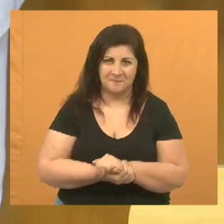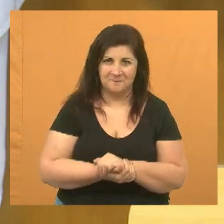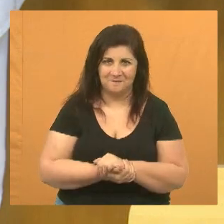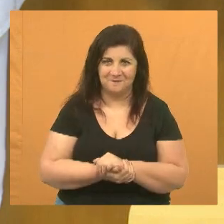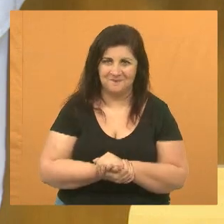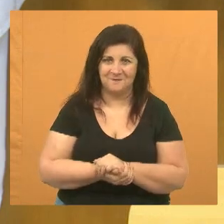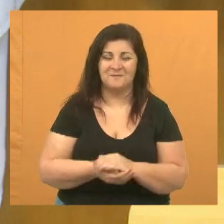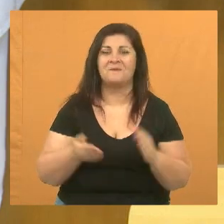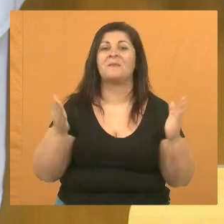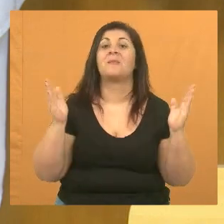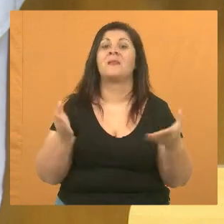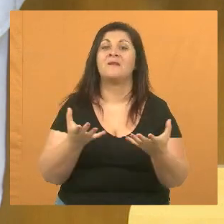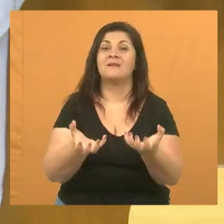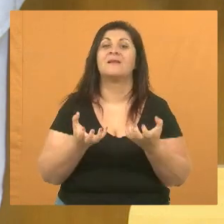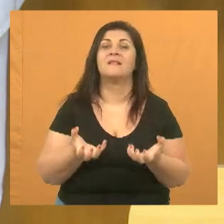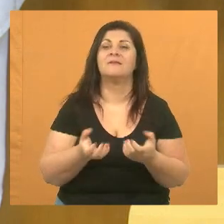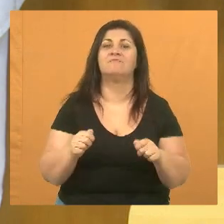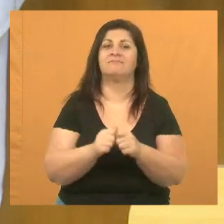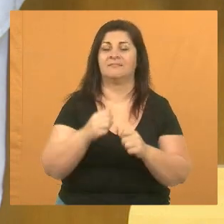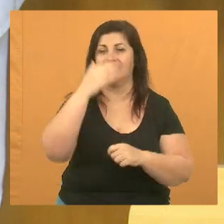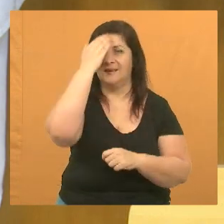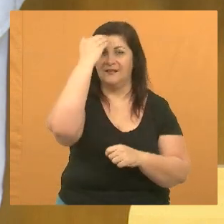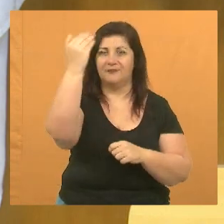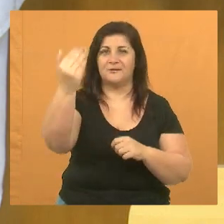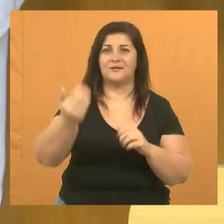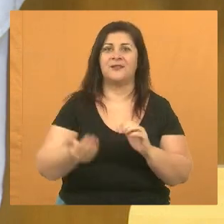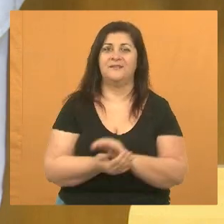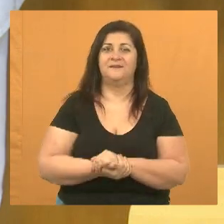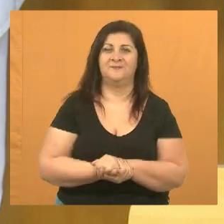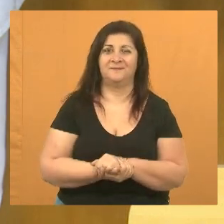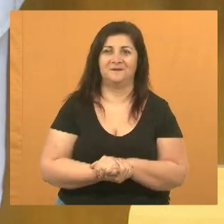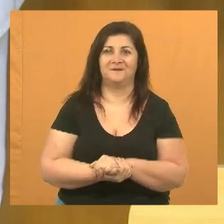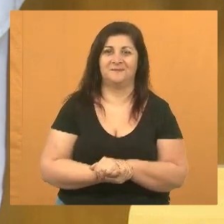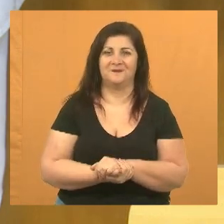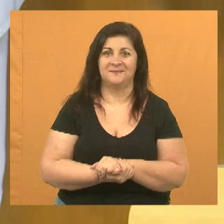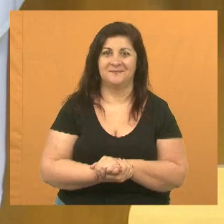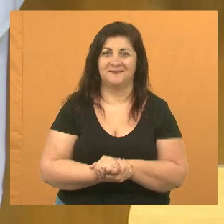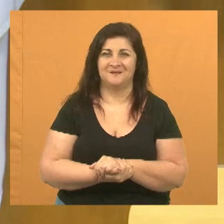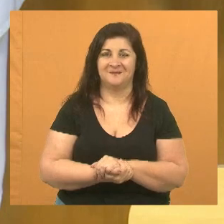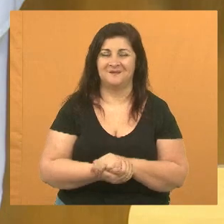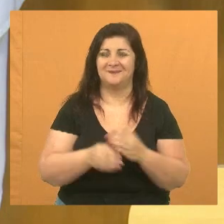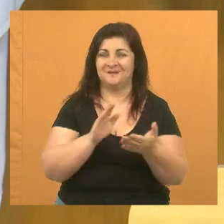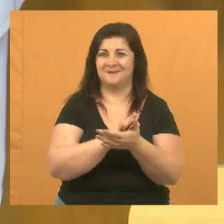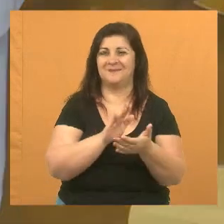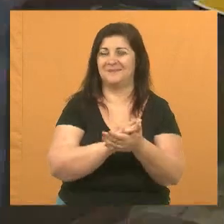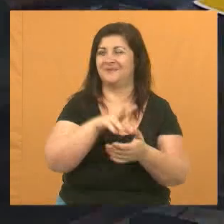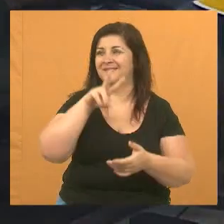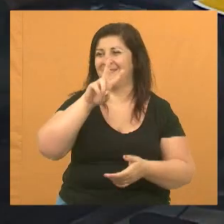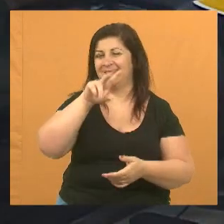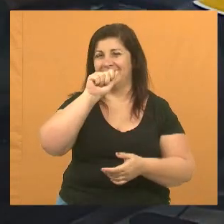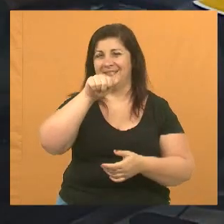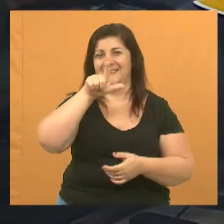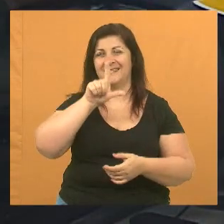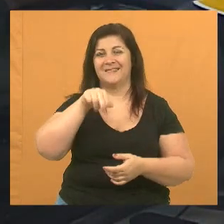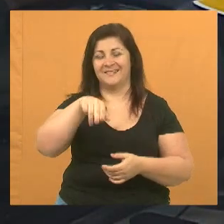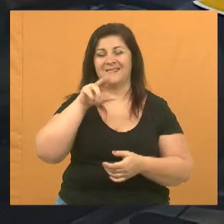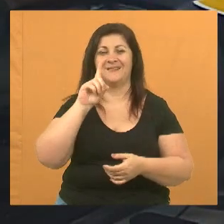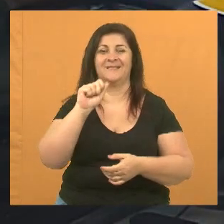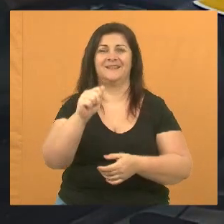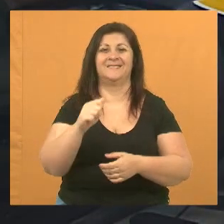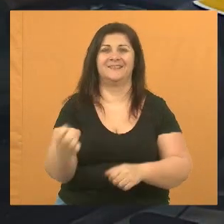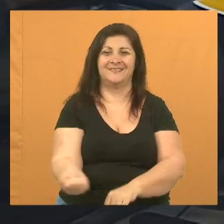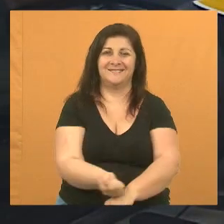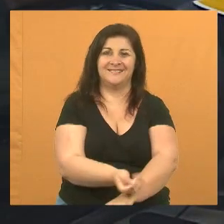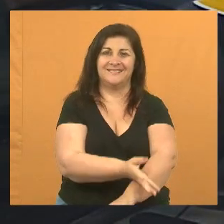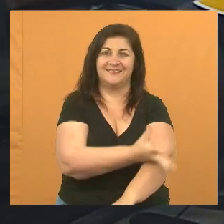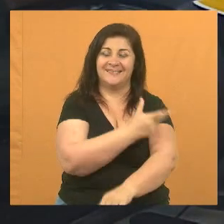neste momento, eu quero prestar uma homenagem à Wanda, à Mirna, a todos os